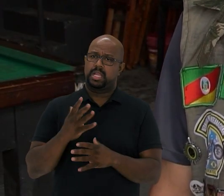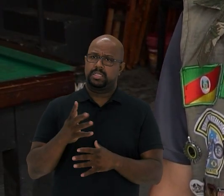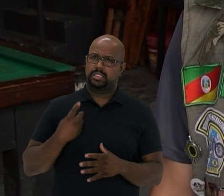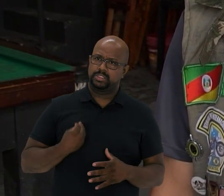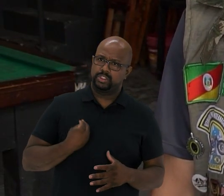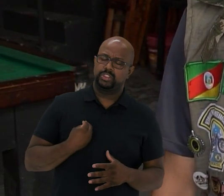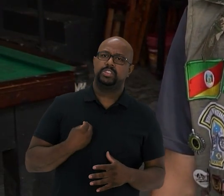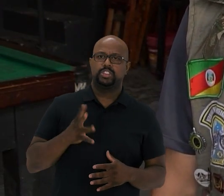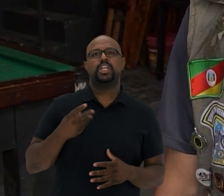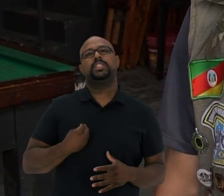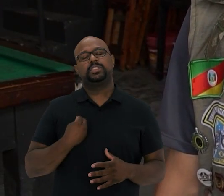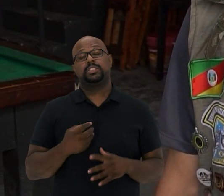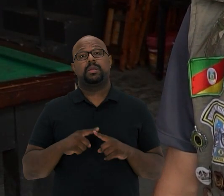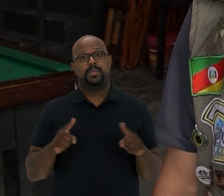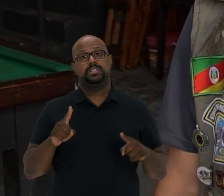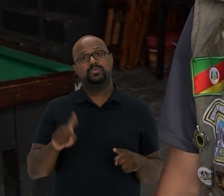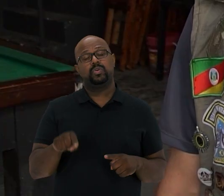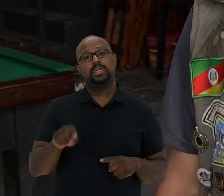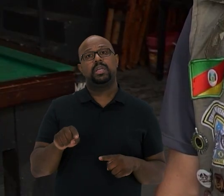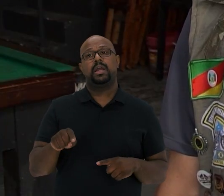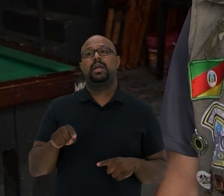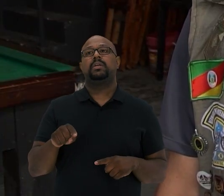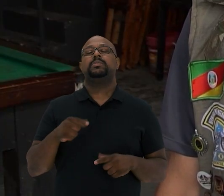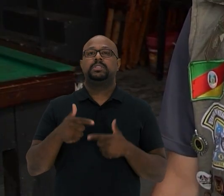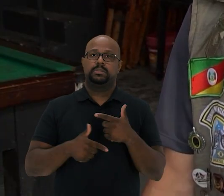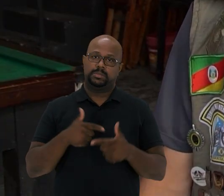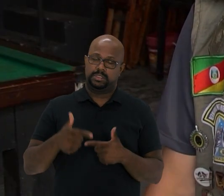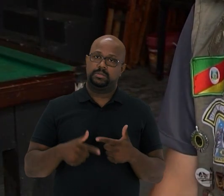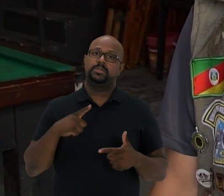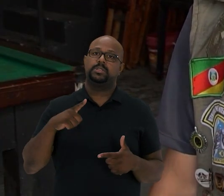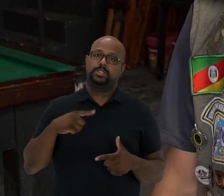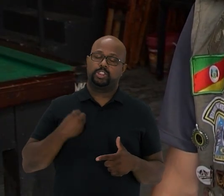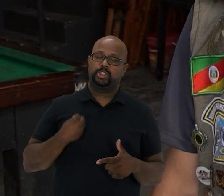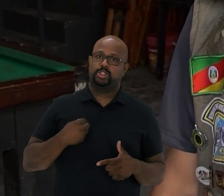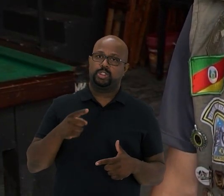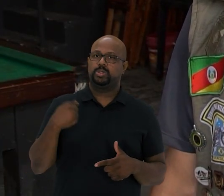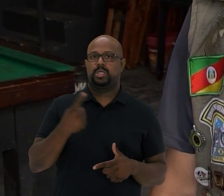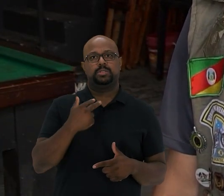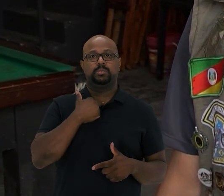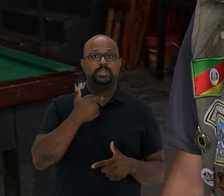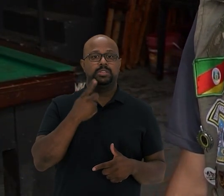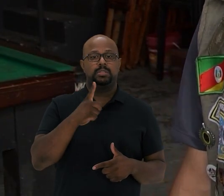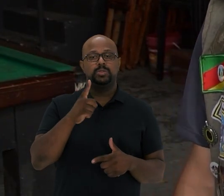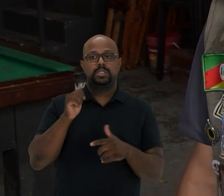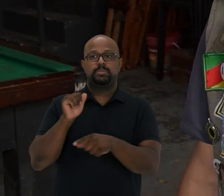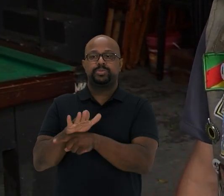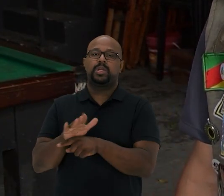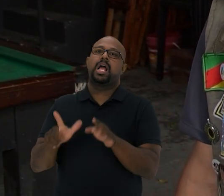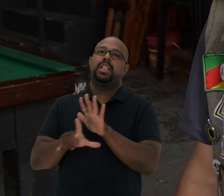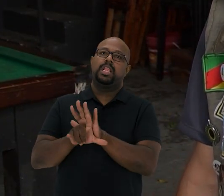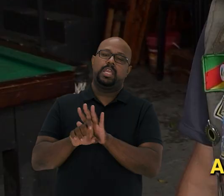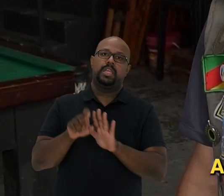já existia? Sim, já existia. Mas foi feito o trabalho, existia, e nós não podemos desconhecer a